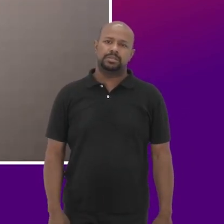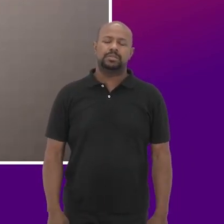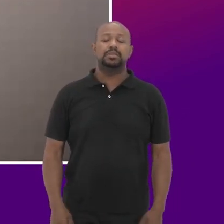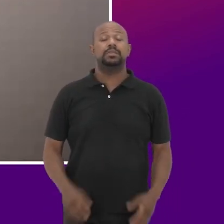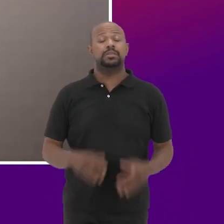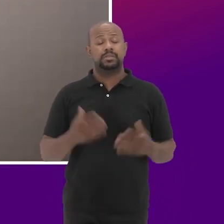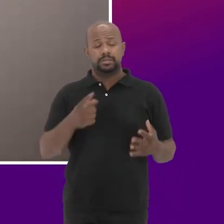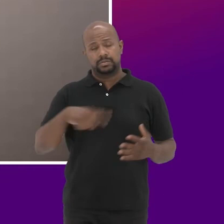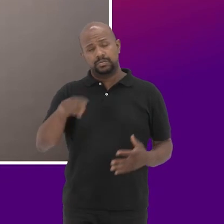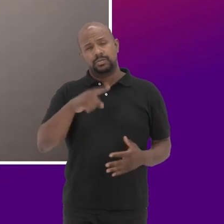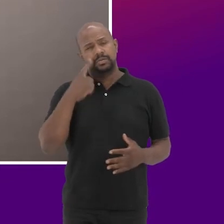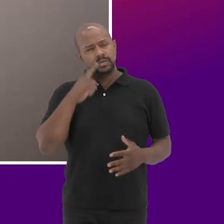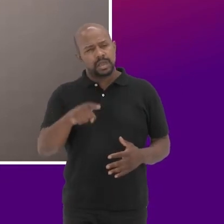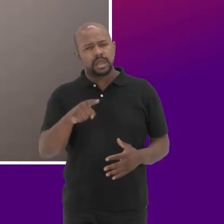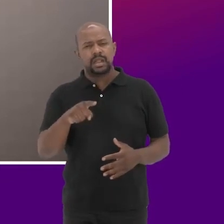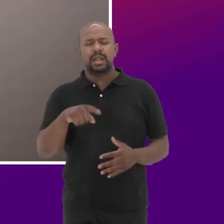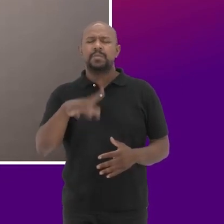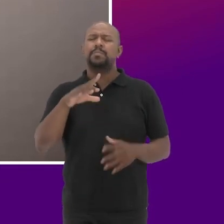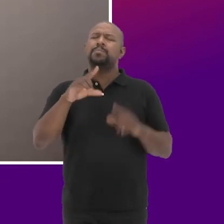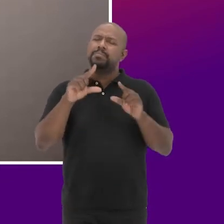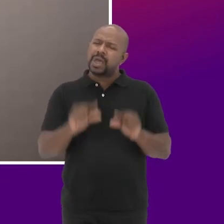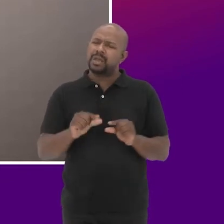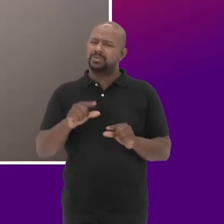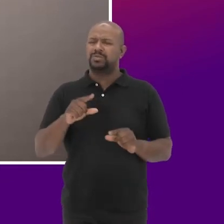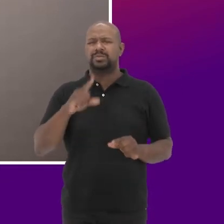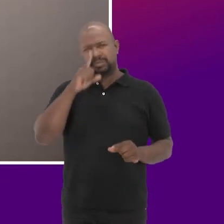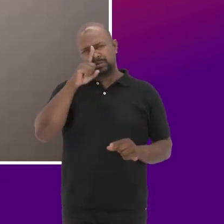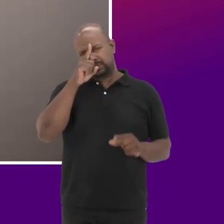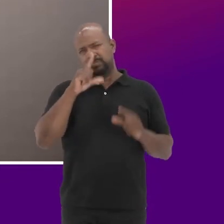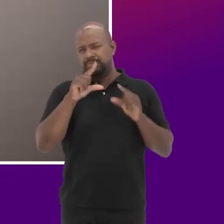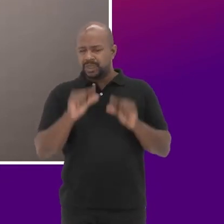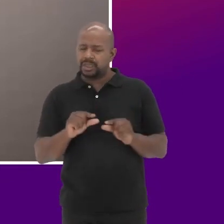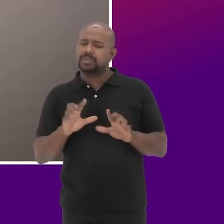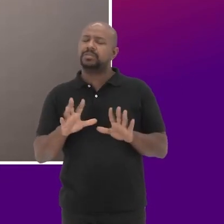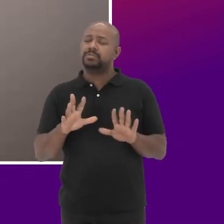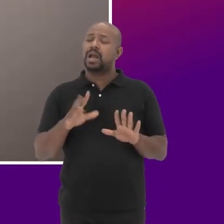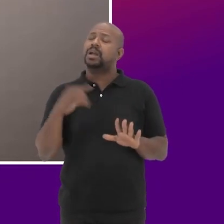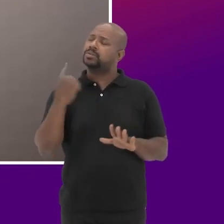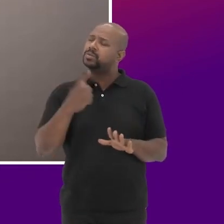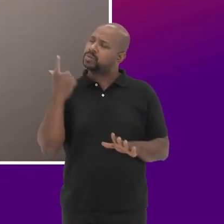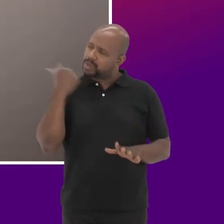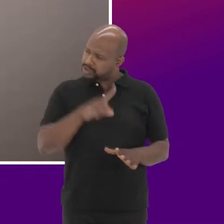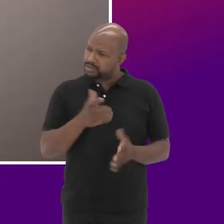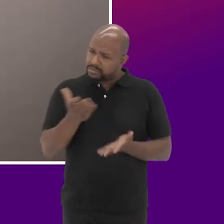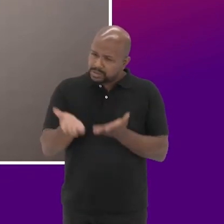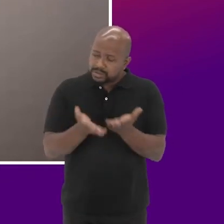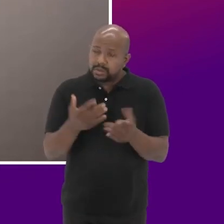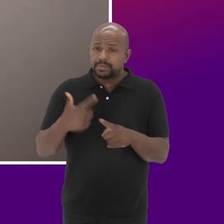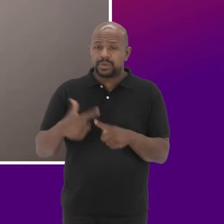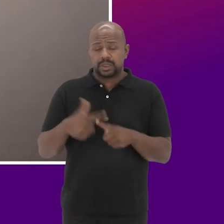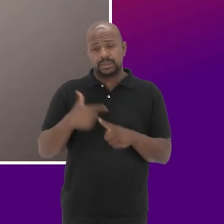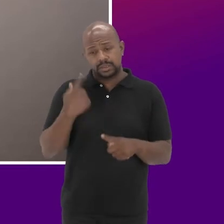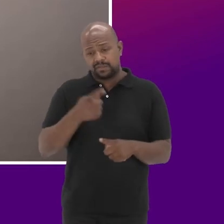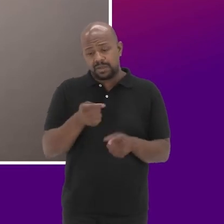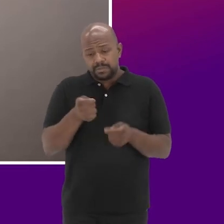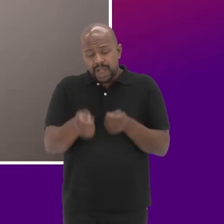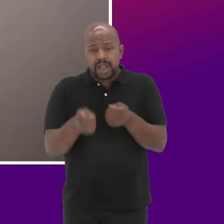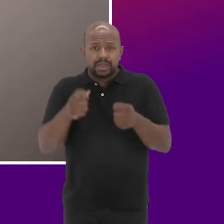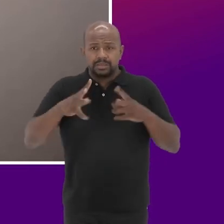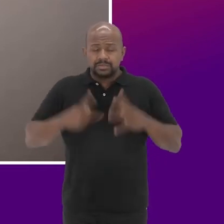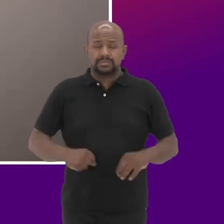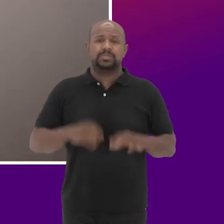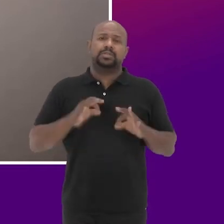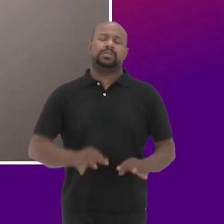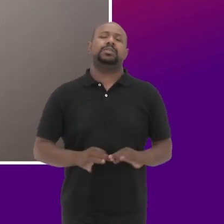Também houve outros, talvez menos graves, mas nós conseguimos ver que o seguro está pagando